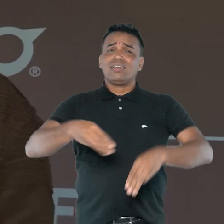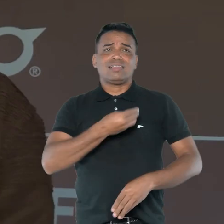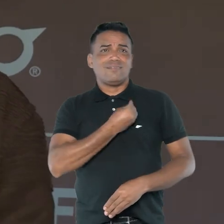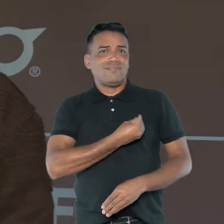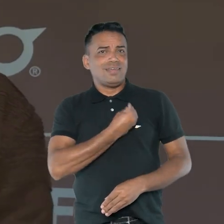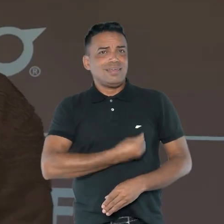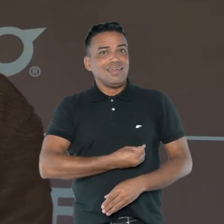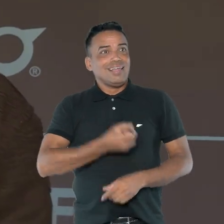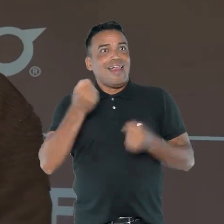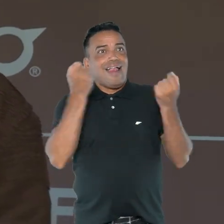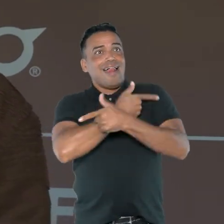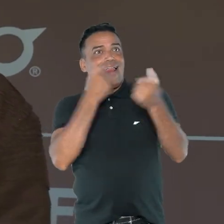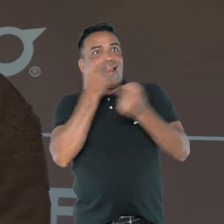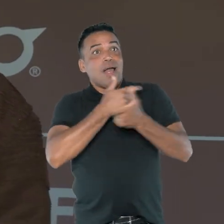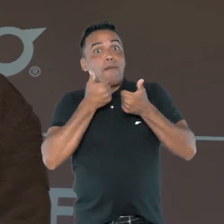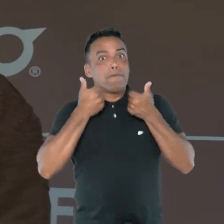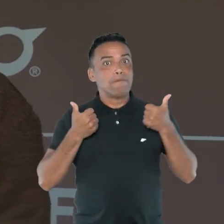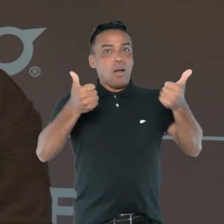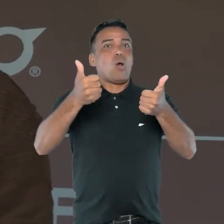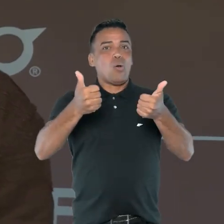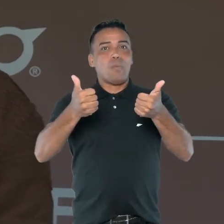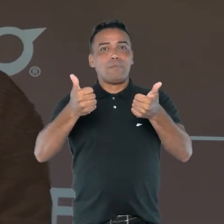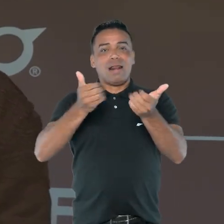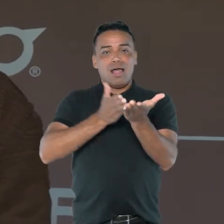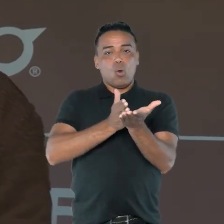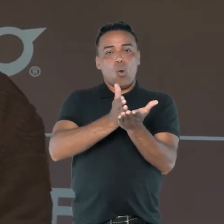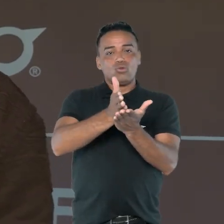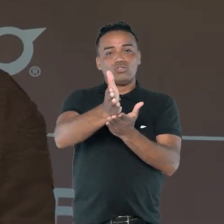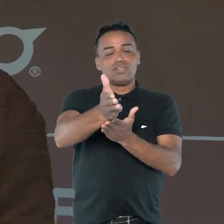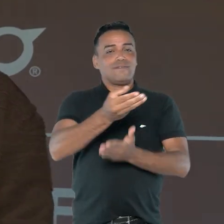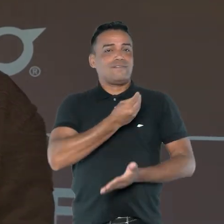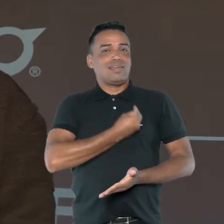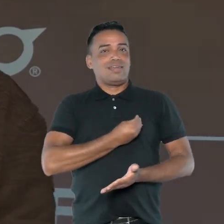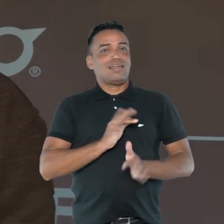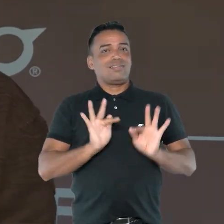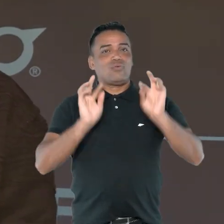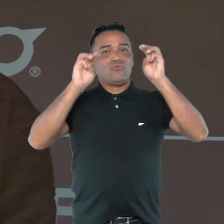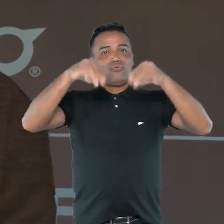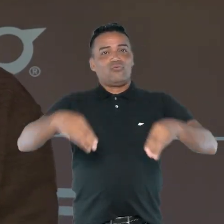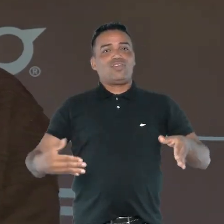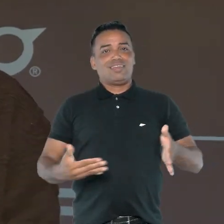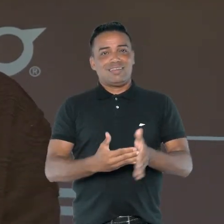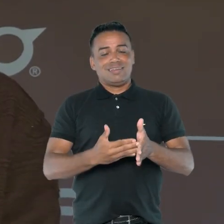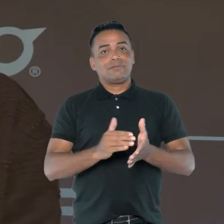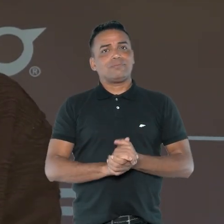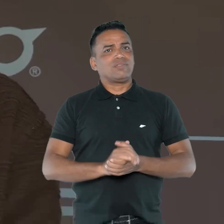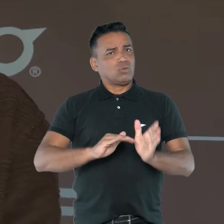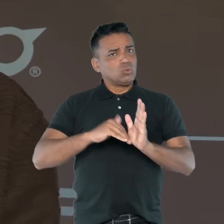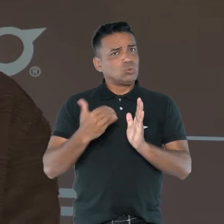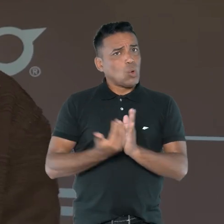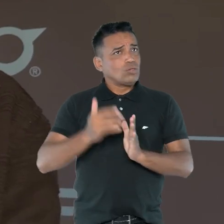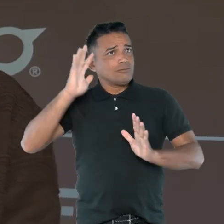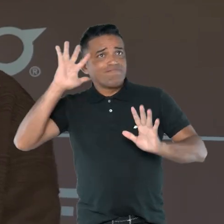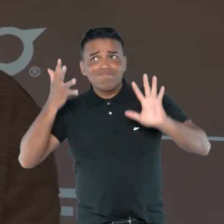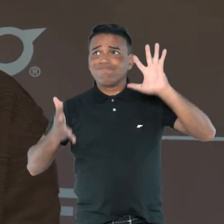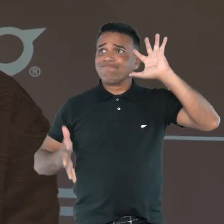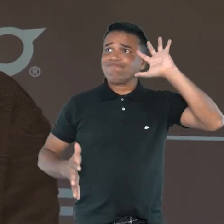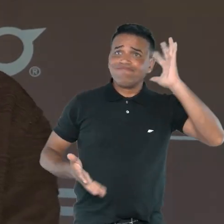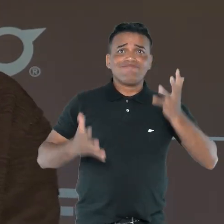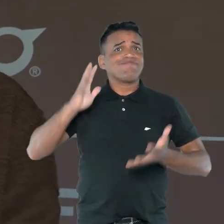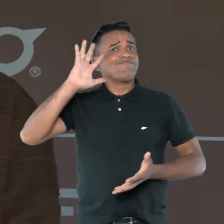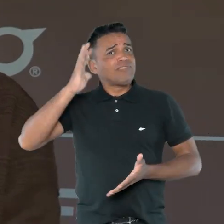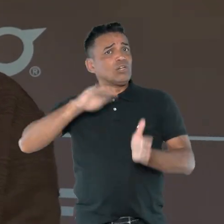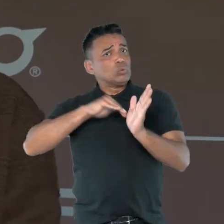até o fim da vida em um estado de humor bom o suficiente para se conduzir até o fim da vida? Com todas